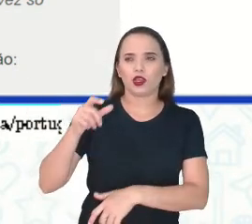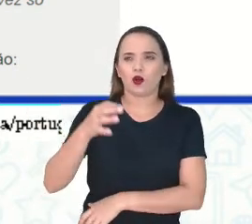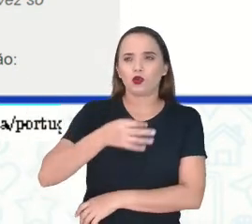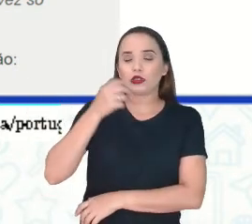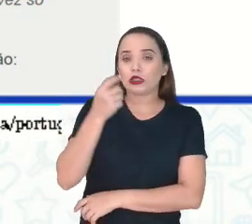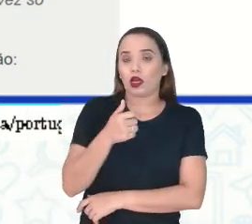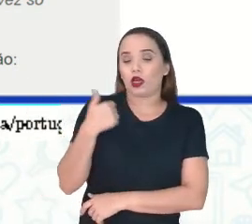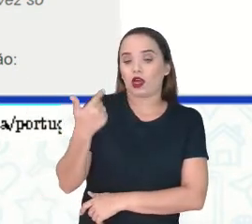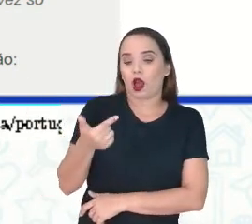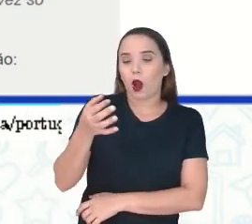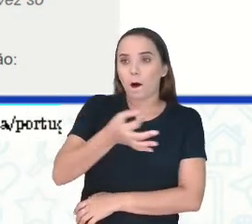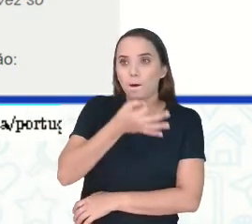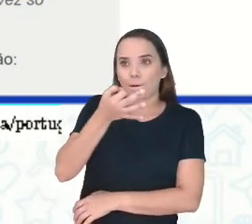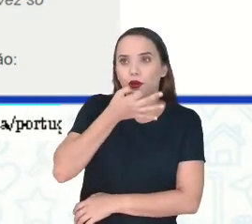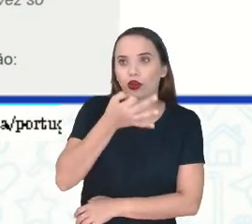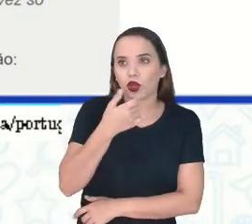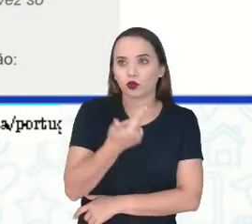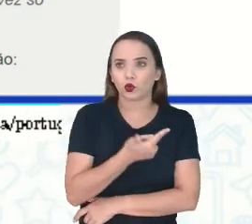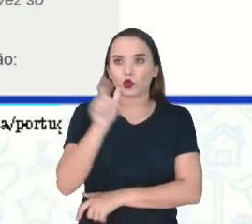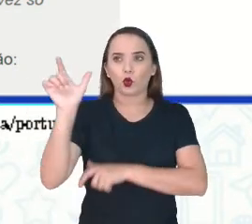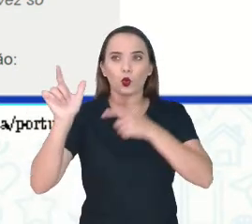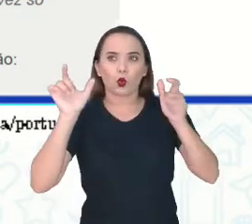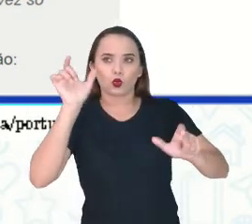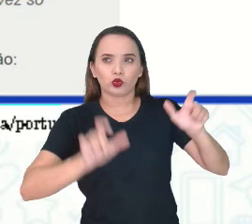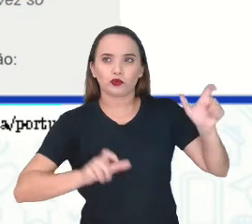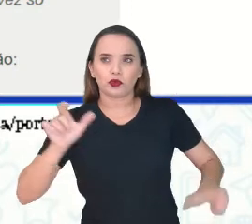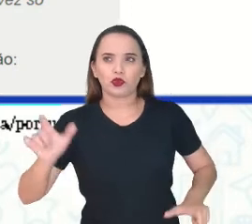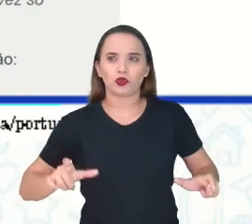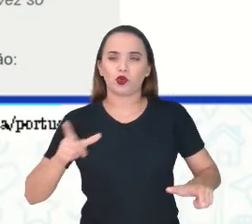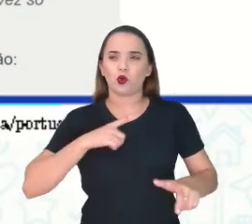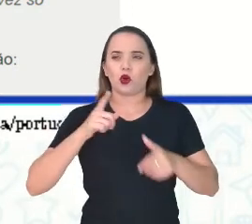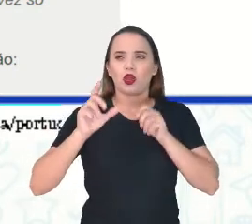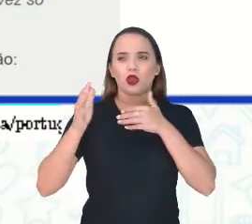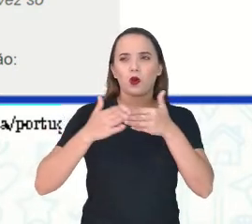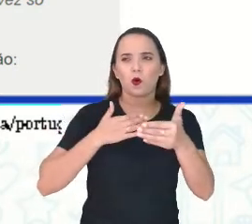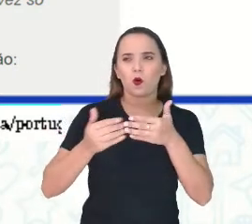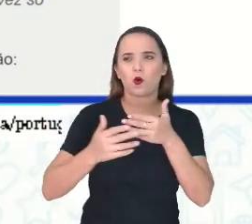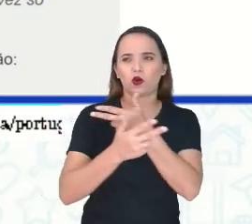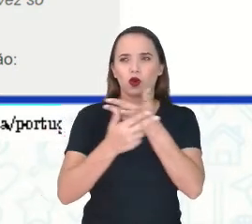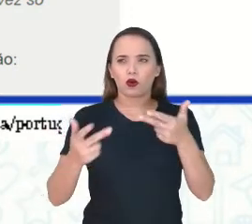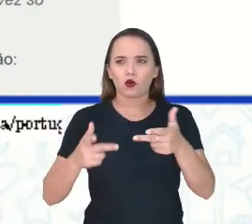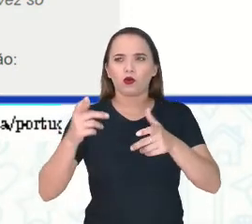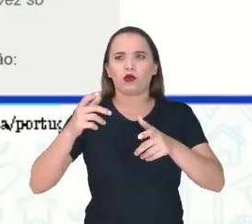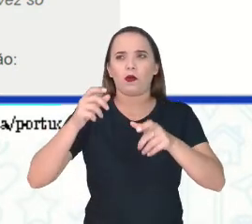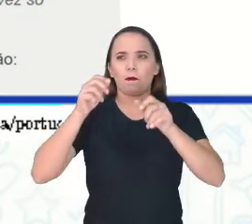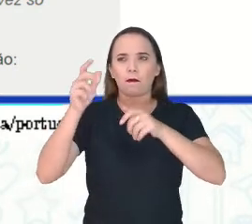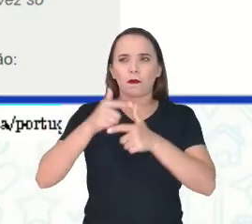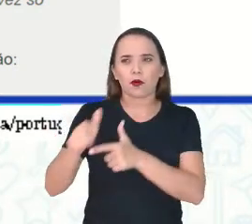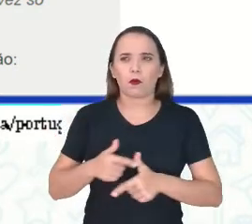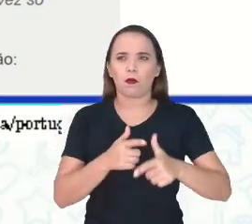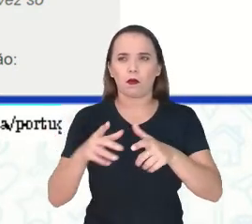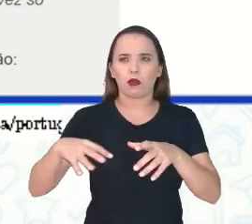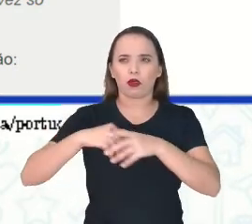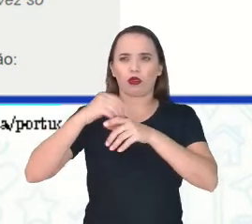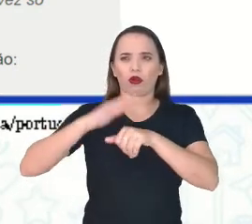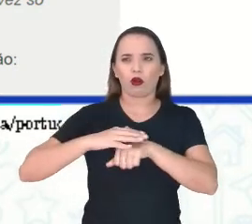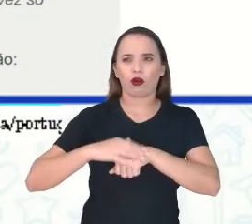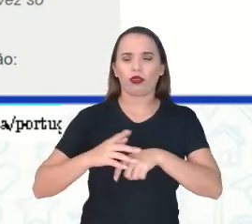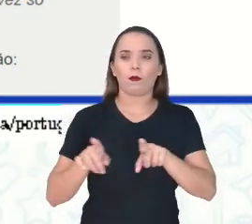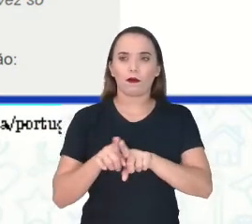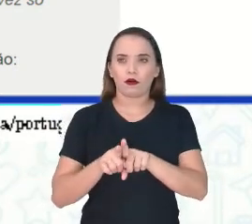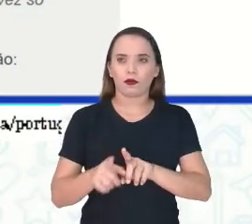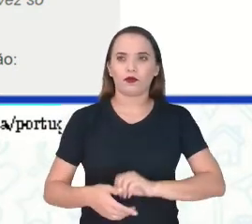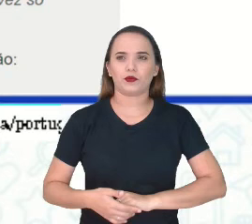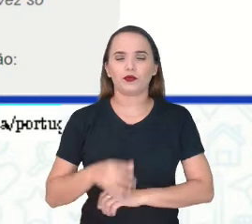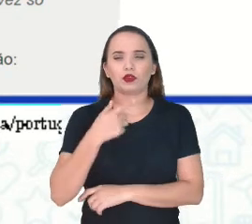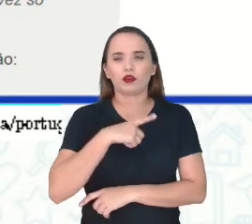aqui é um ponto de tomada, uma posição. Parecer emitido sobre determinado assunto em que muito